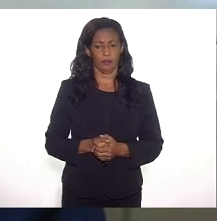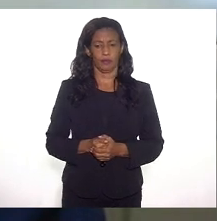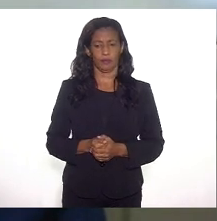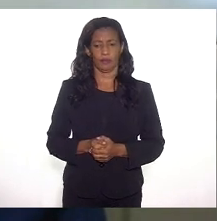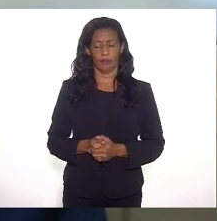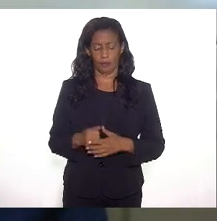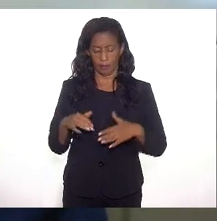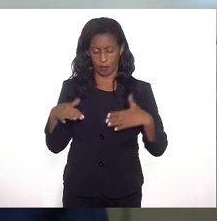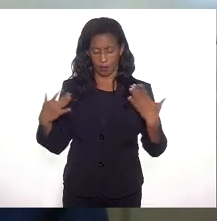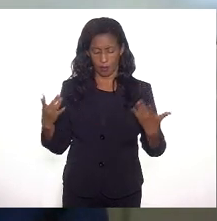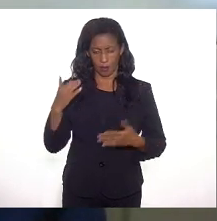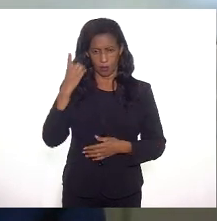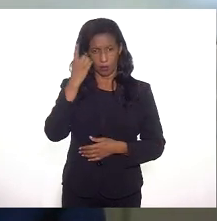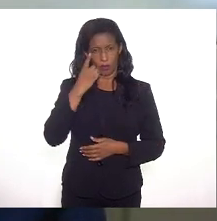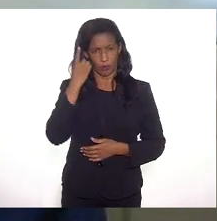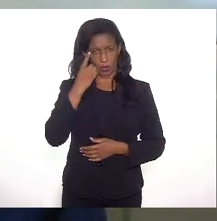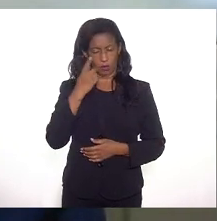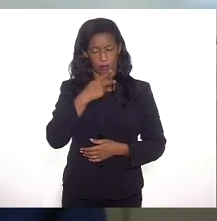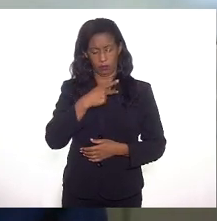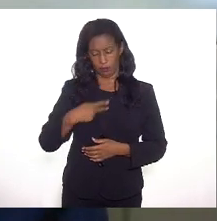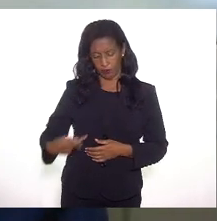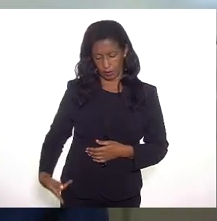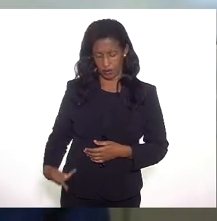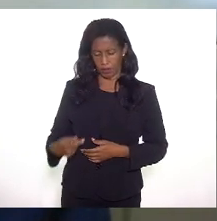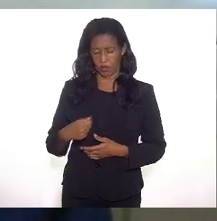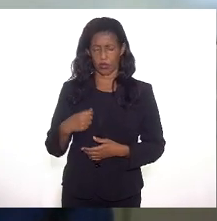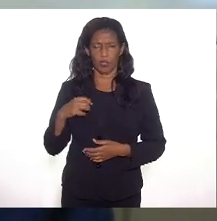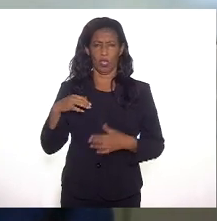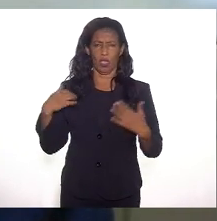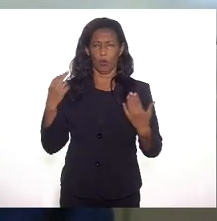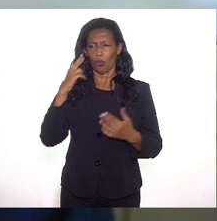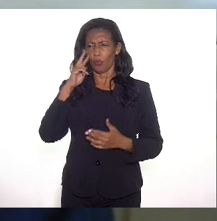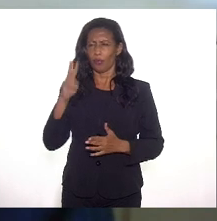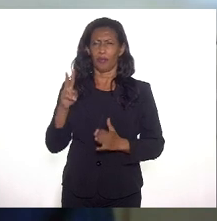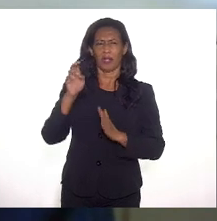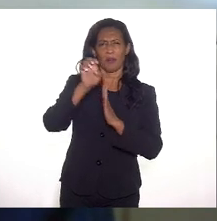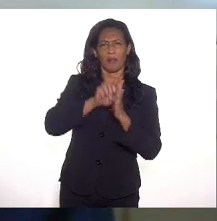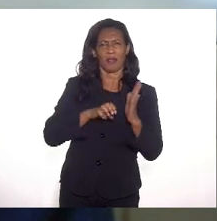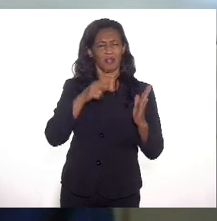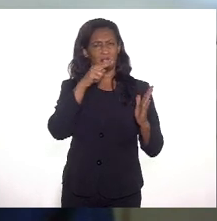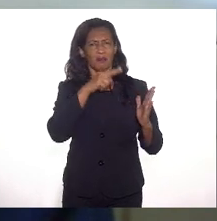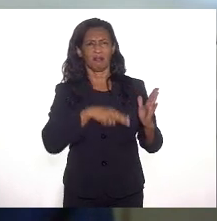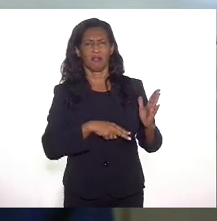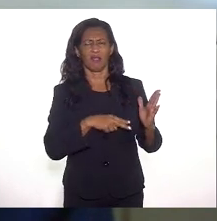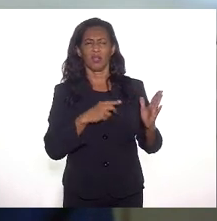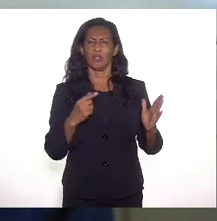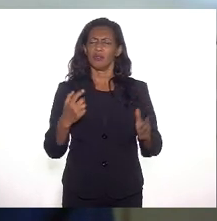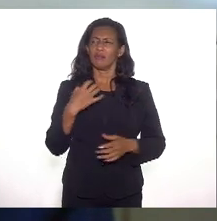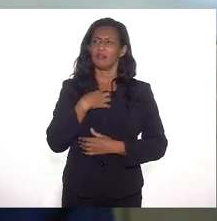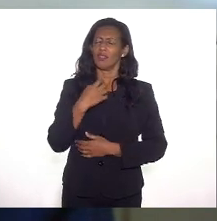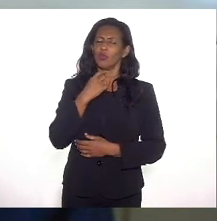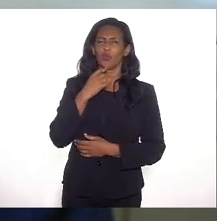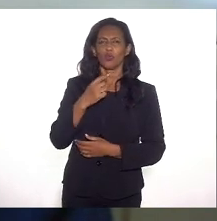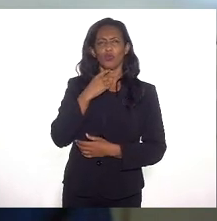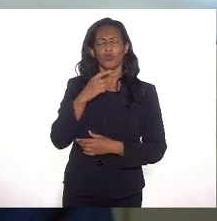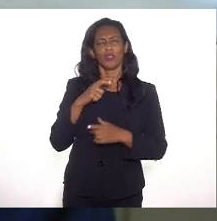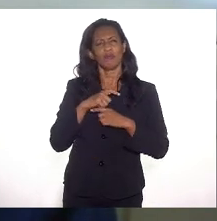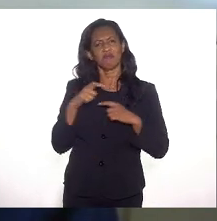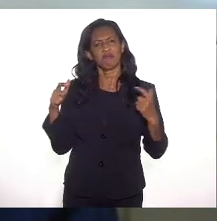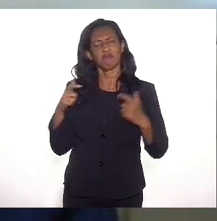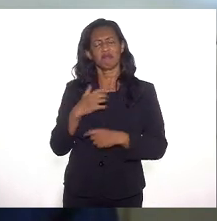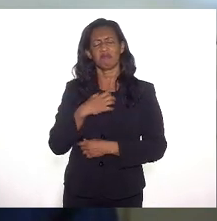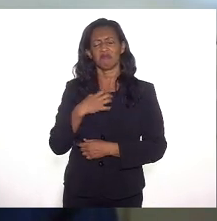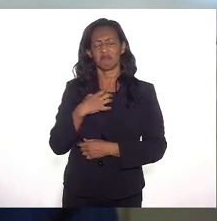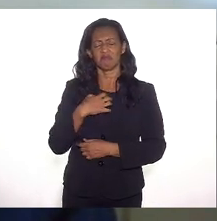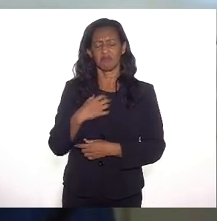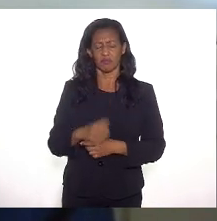Então, deputado presidente, eu produzi emendas porque fiquei numa dúvida muito grande,